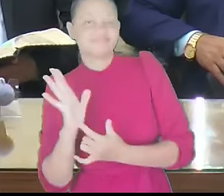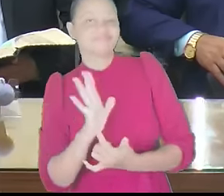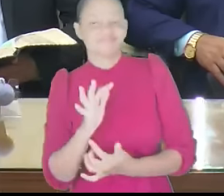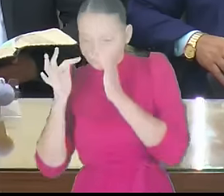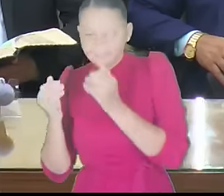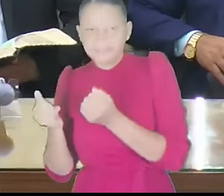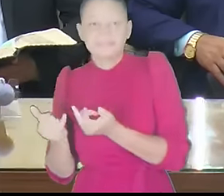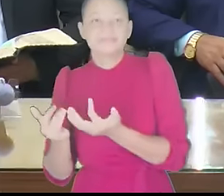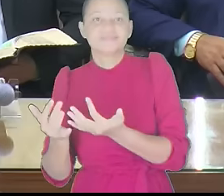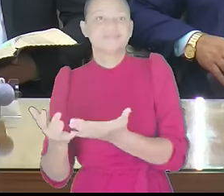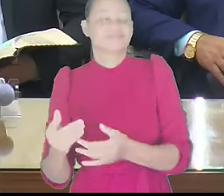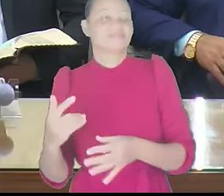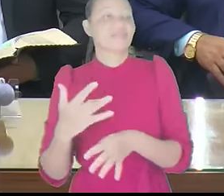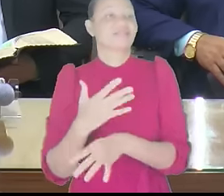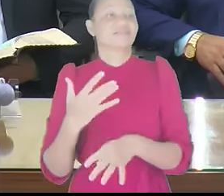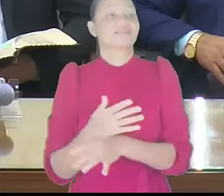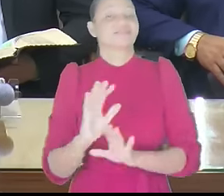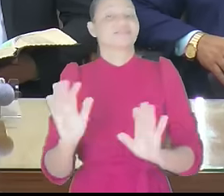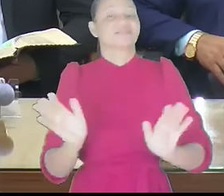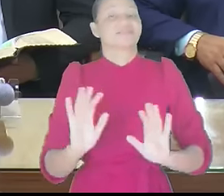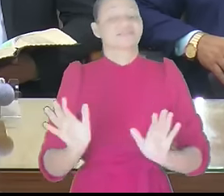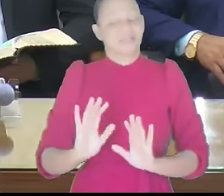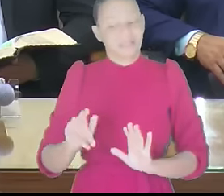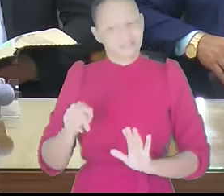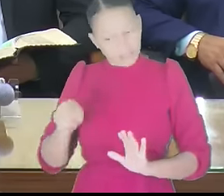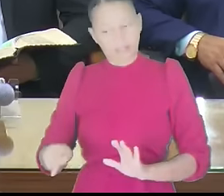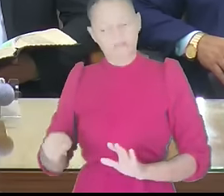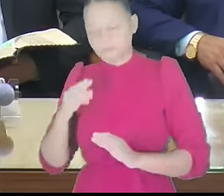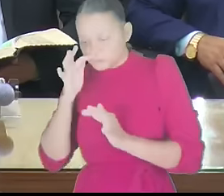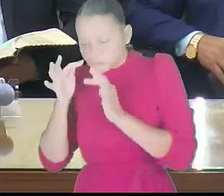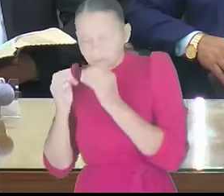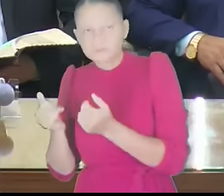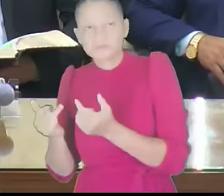Não é na cidade, é no jardim.